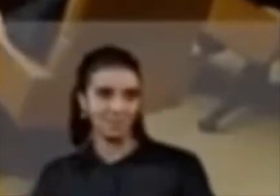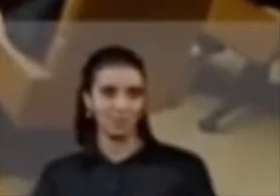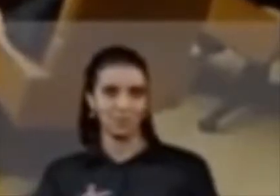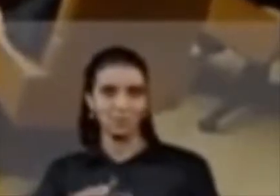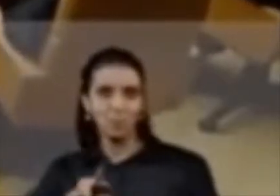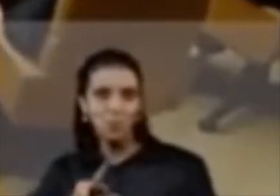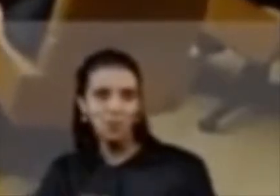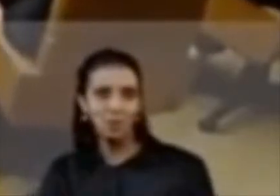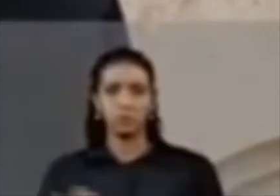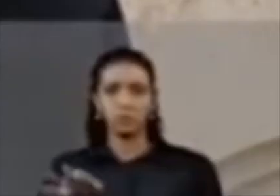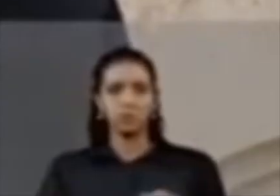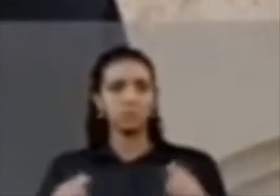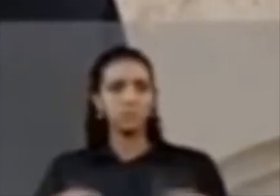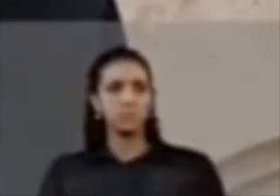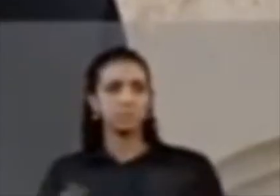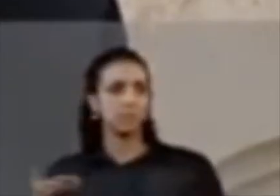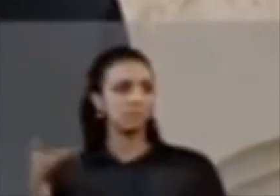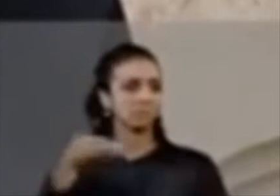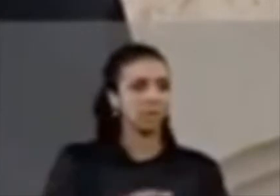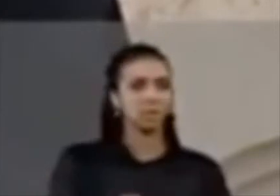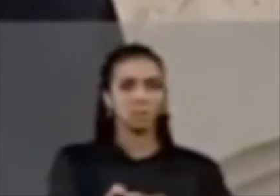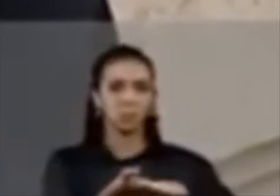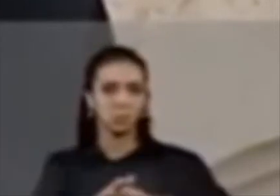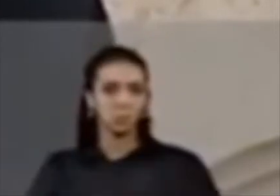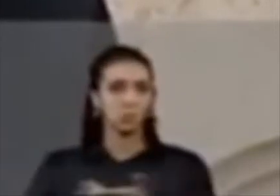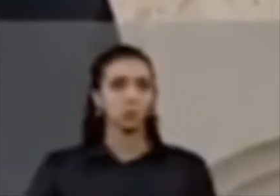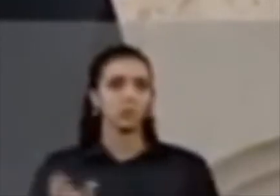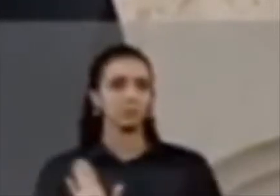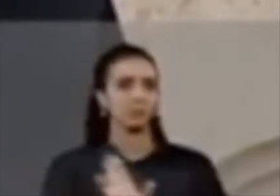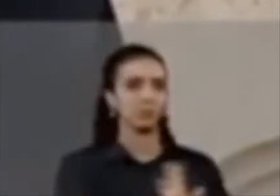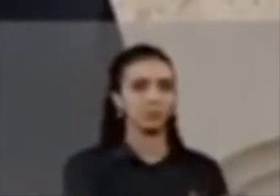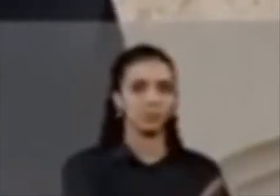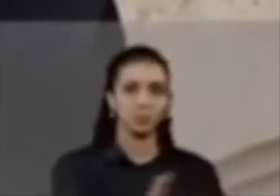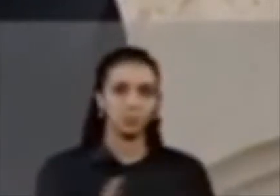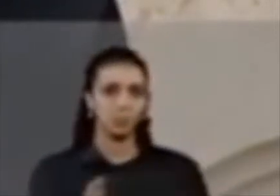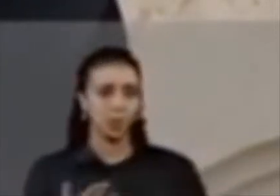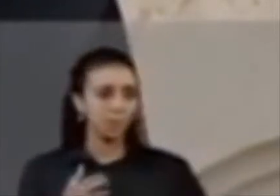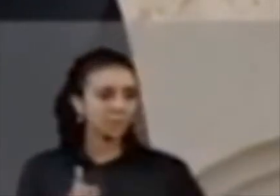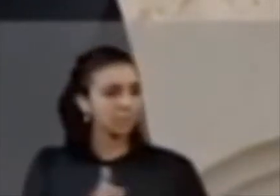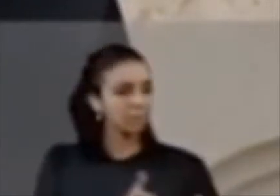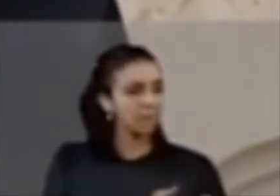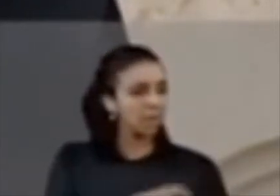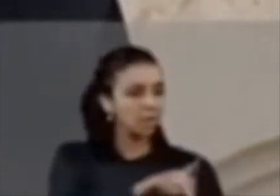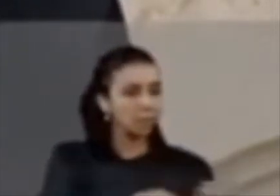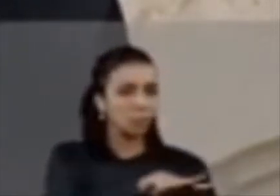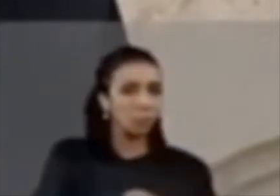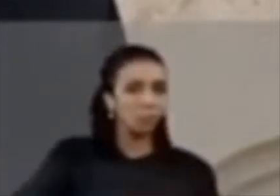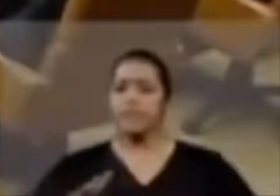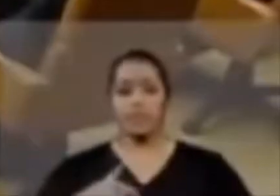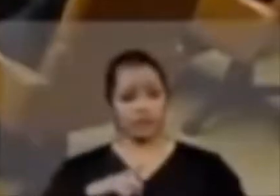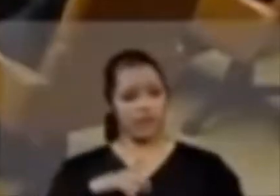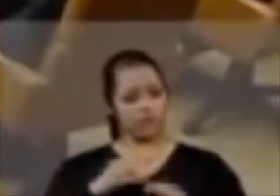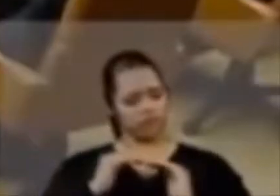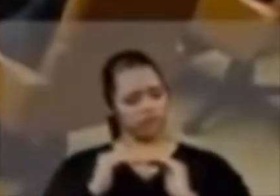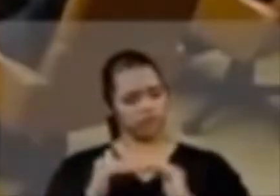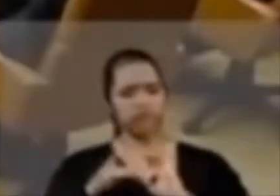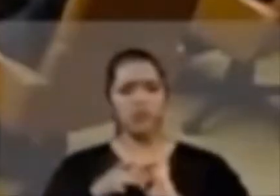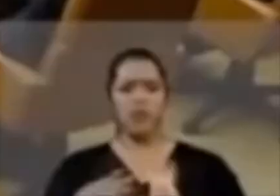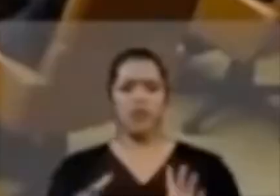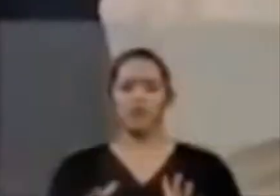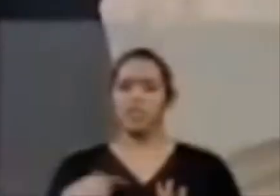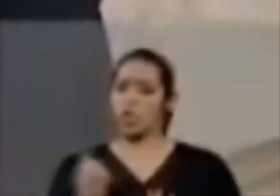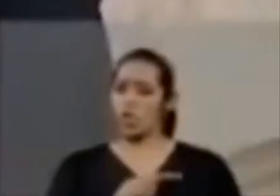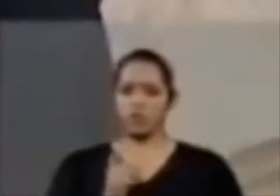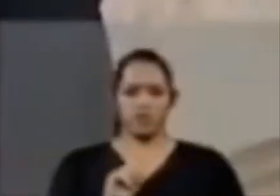plural e democrático, com a construção de uma agenda comum para o cumprimento do preâmbulo da Constituição.